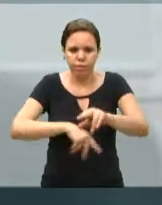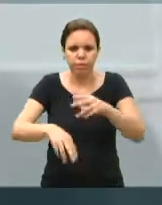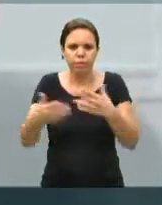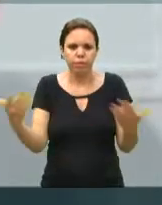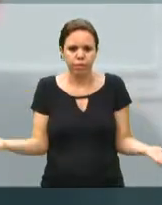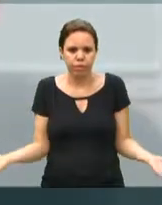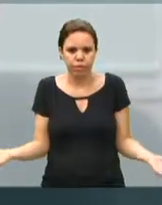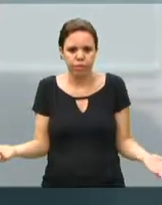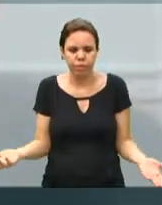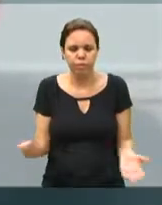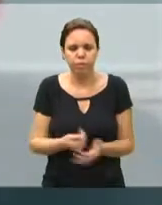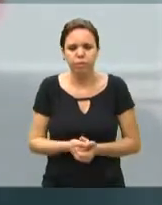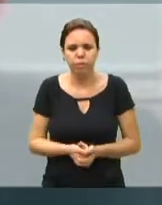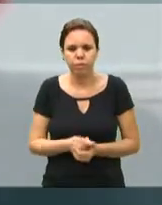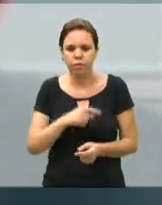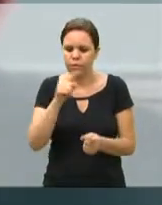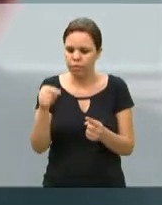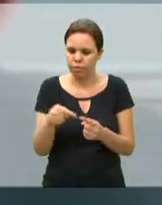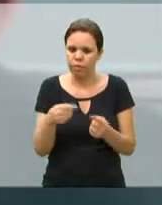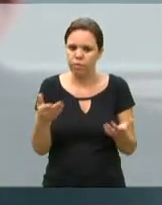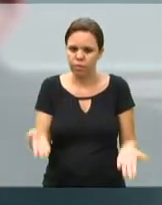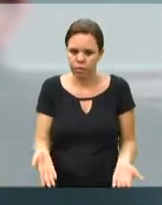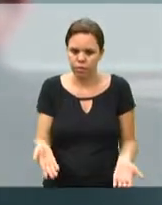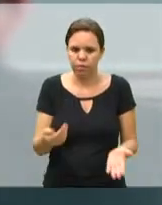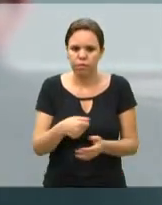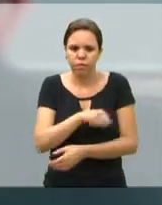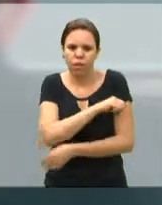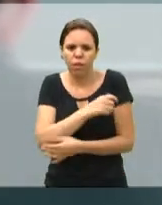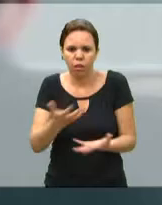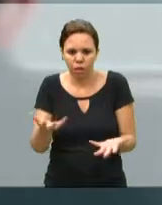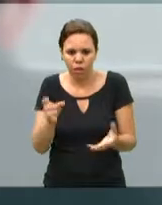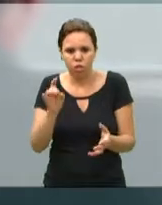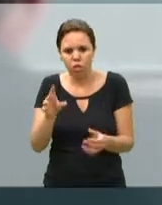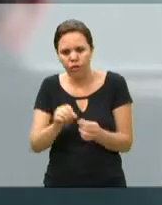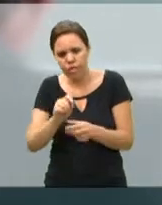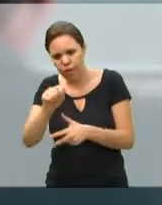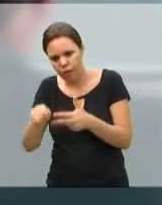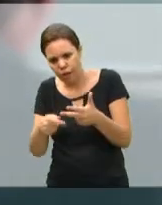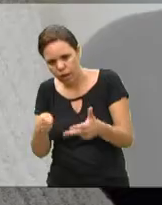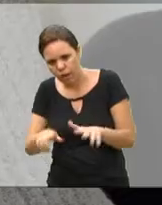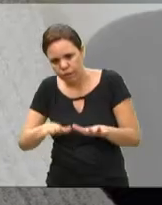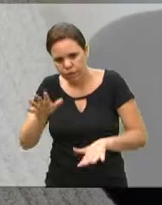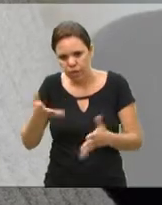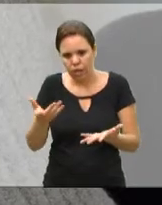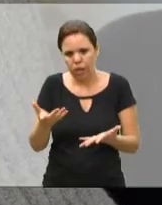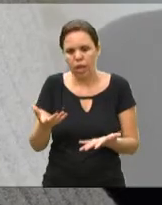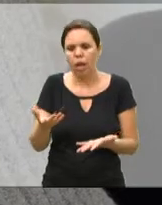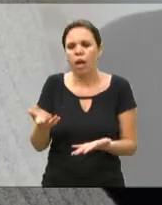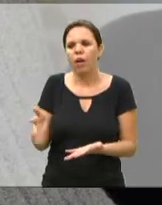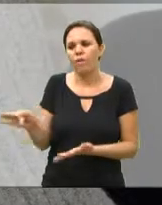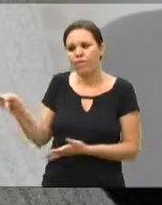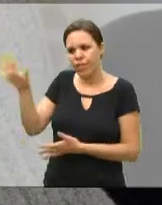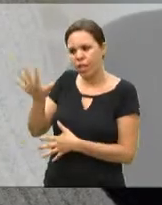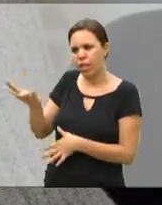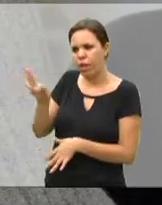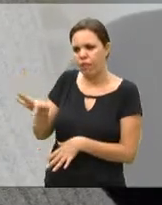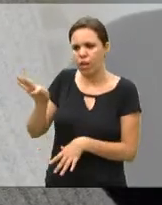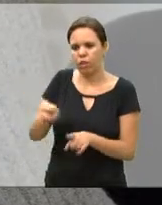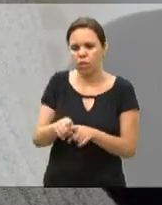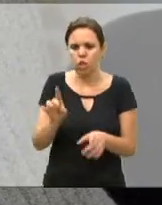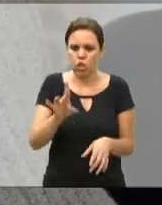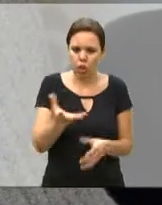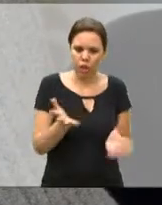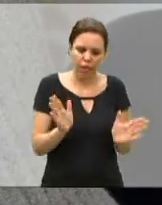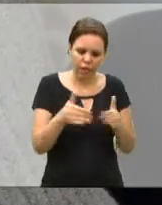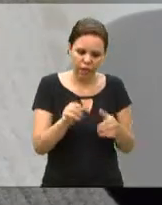finalidades, né? Você tem diversas metas, né? Então tem aquele aluno que quer só fazer o Enem, porque às vezes ele quer uma federal, aí você tem aquele aluno que só quer a Unicamp,